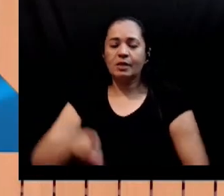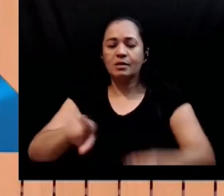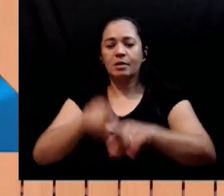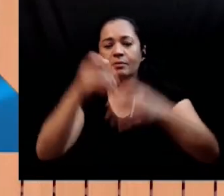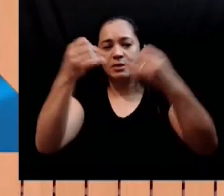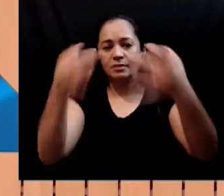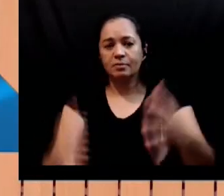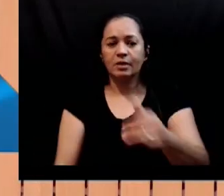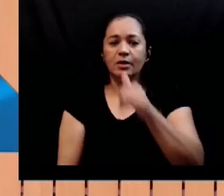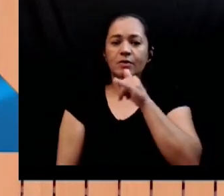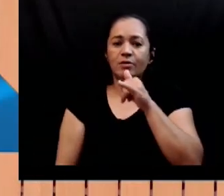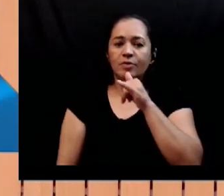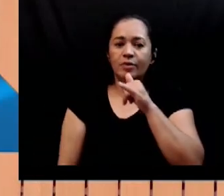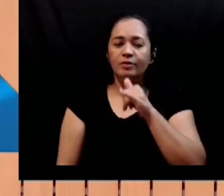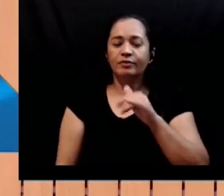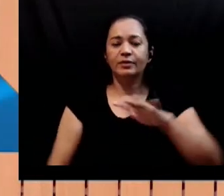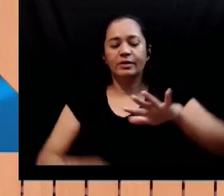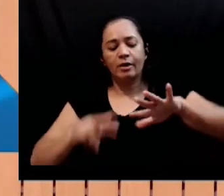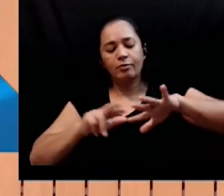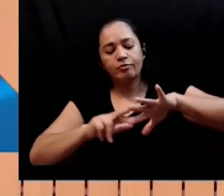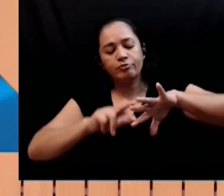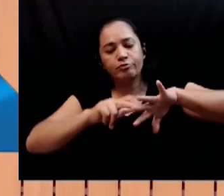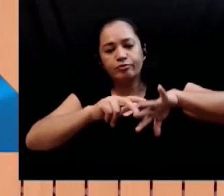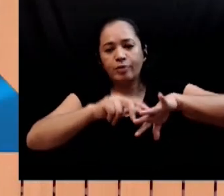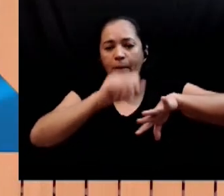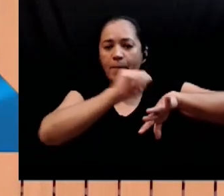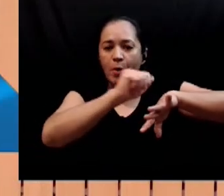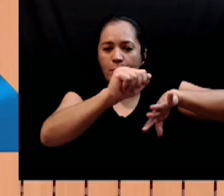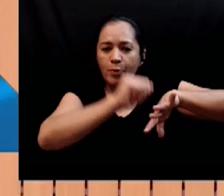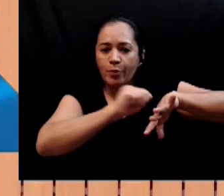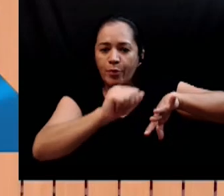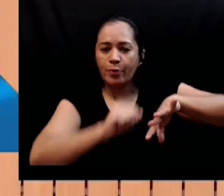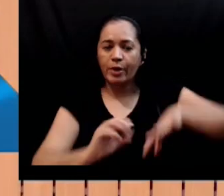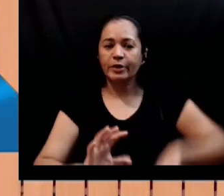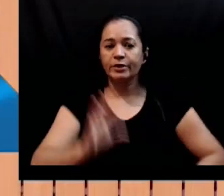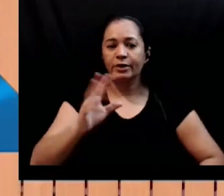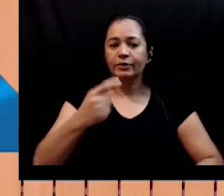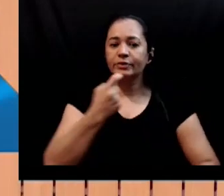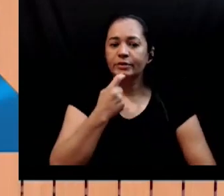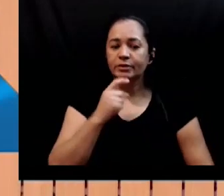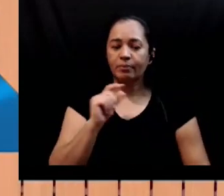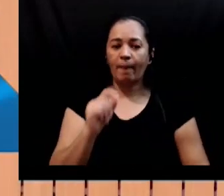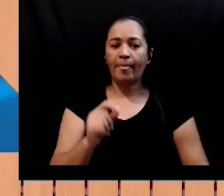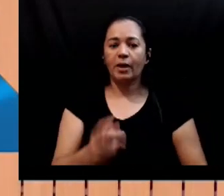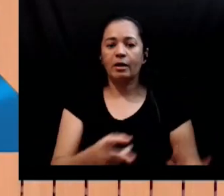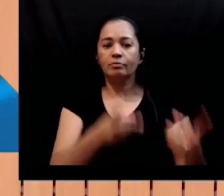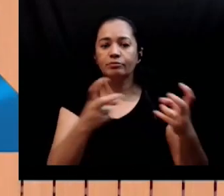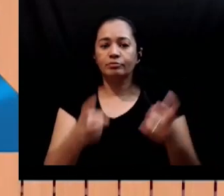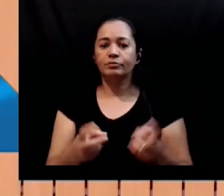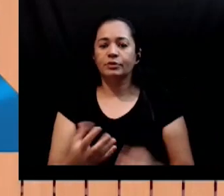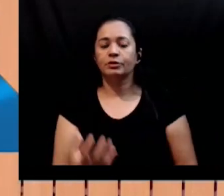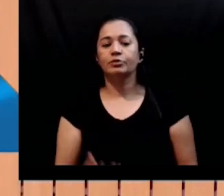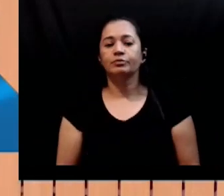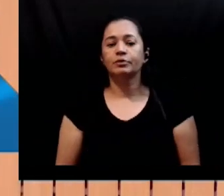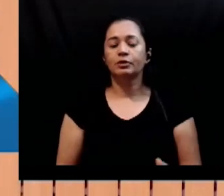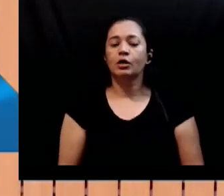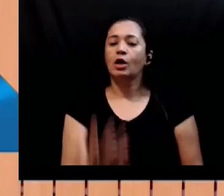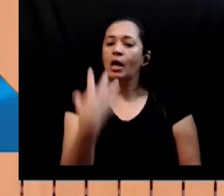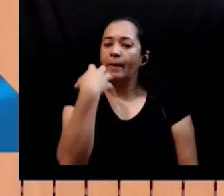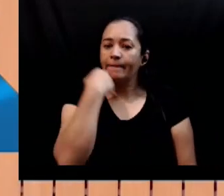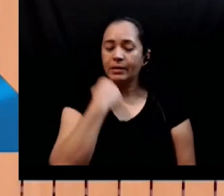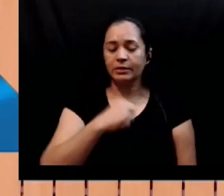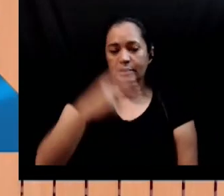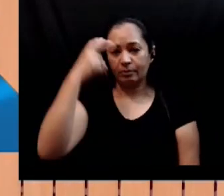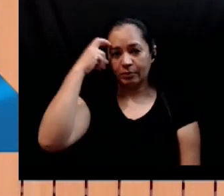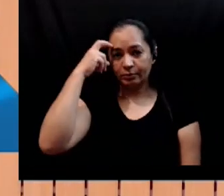das escadarias, que acontece na cidade de Campinas, que é reconhecido como patrimônio cultural imaterial do